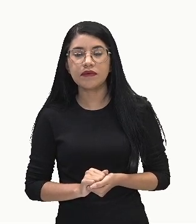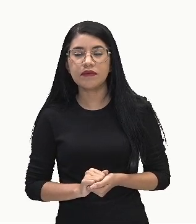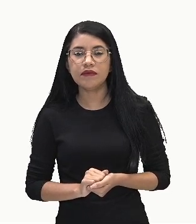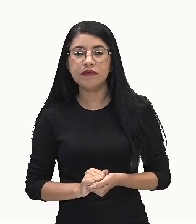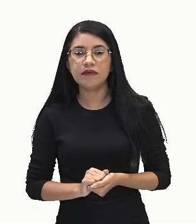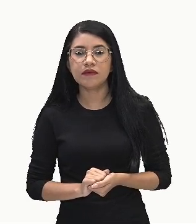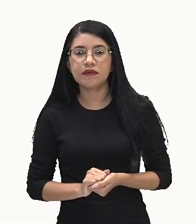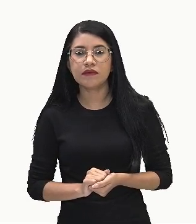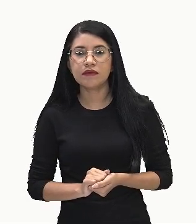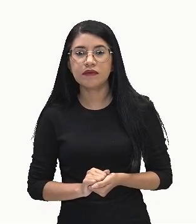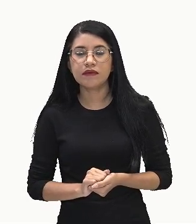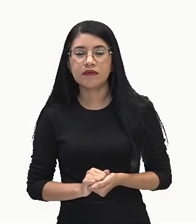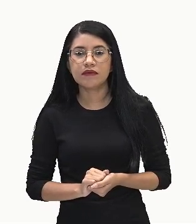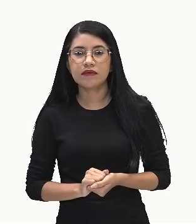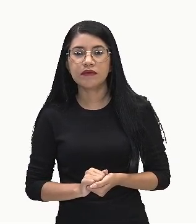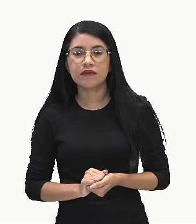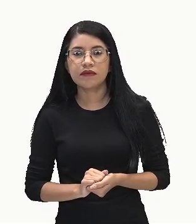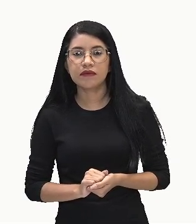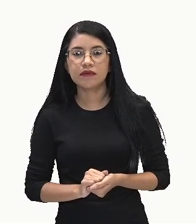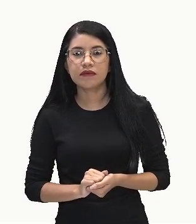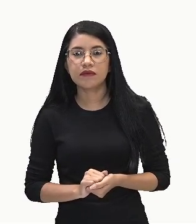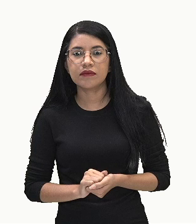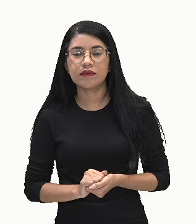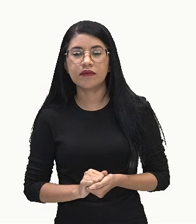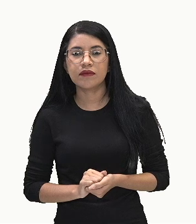Na verdade, aqui embaixo, né?